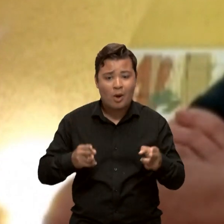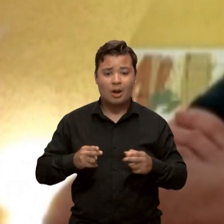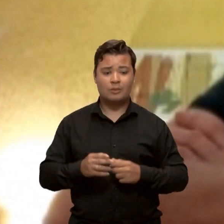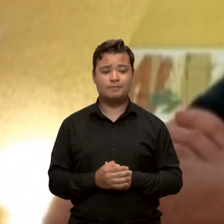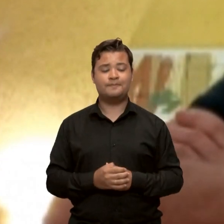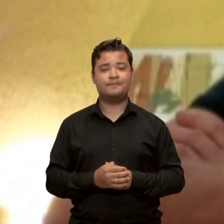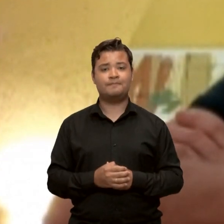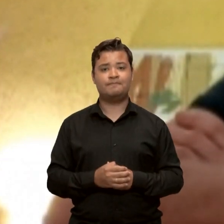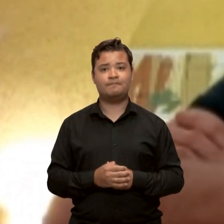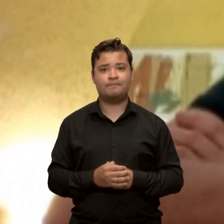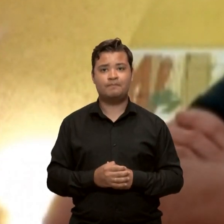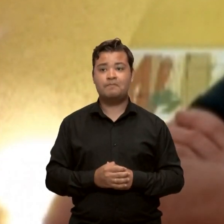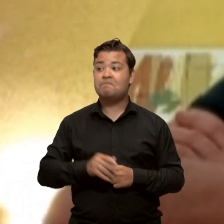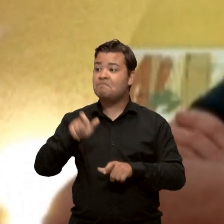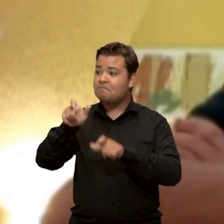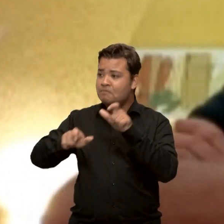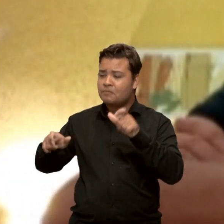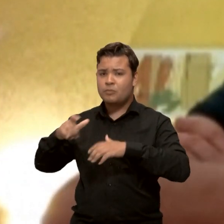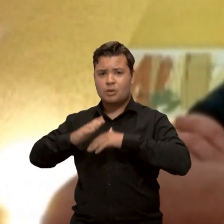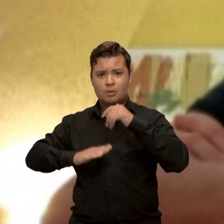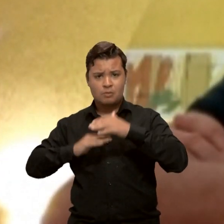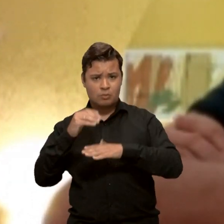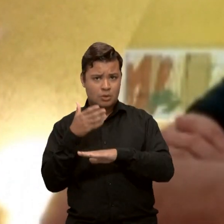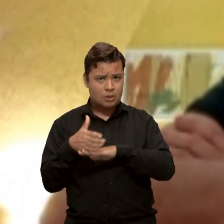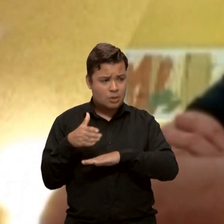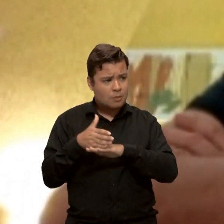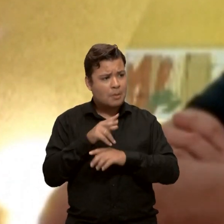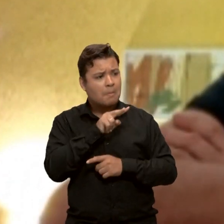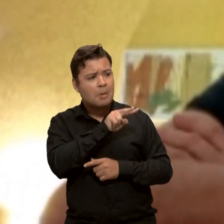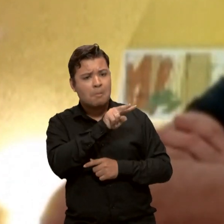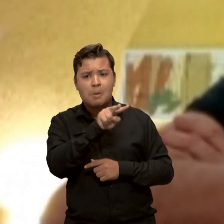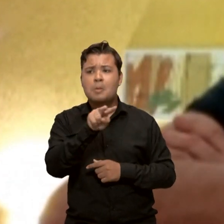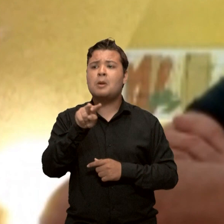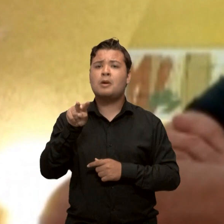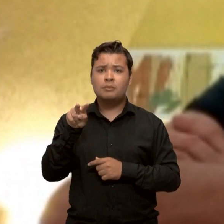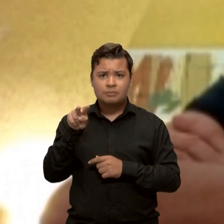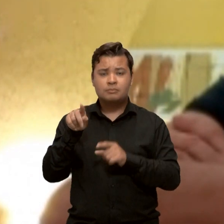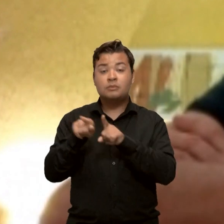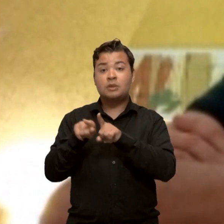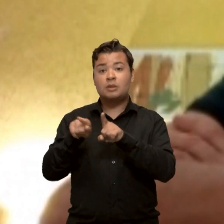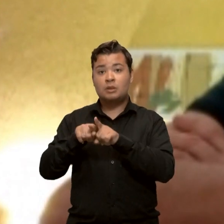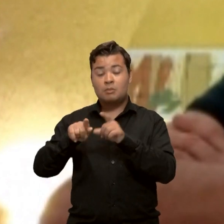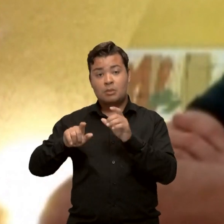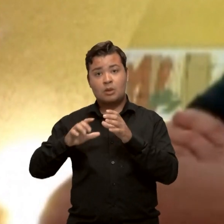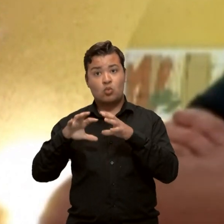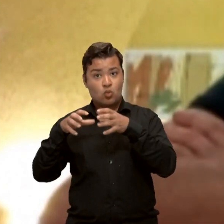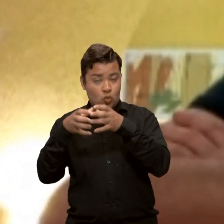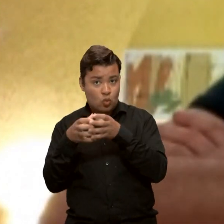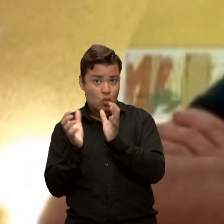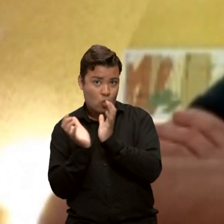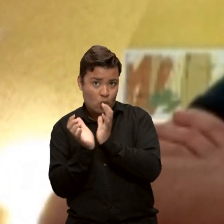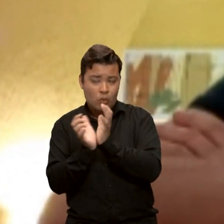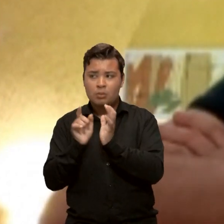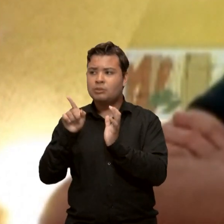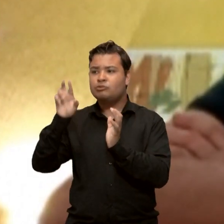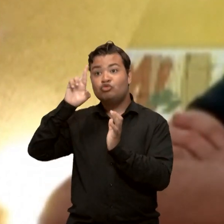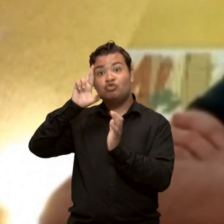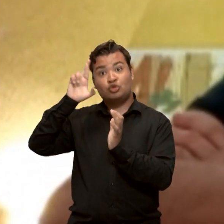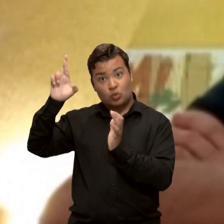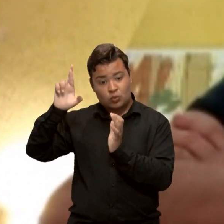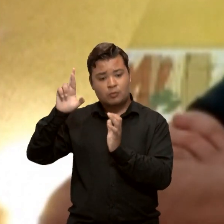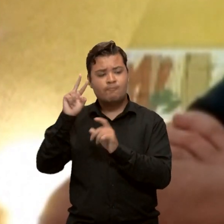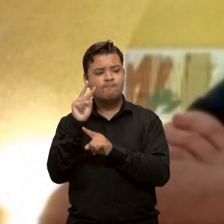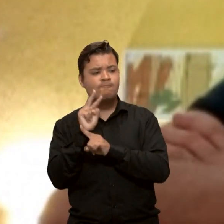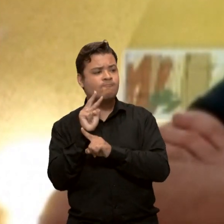acompanhado de perto pelos treinadores, pelos diretores de clubes, de seleção, e isso